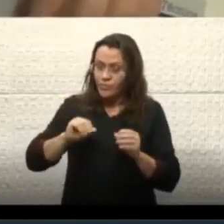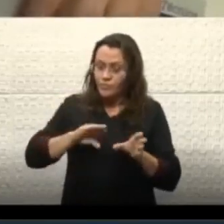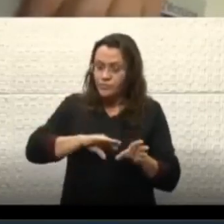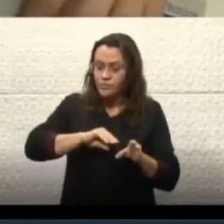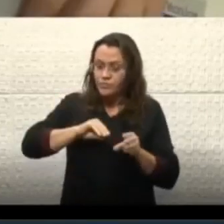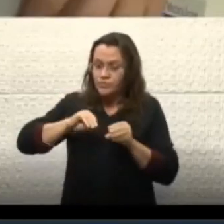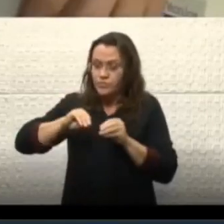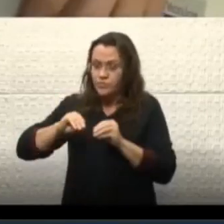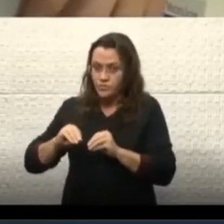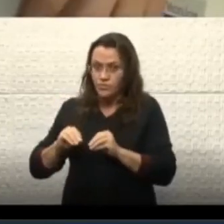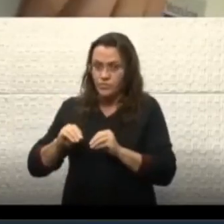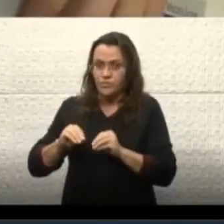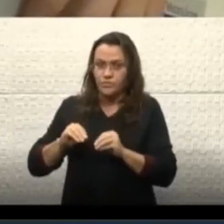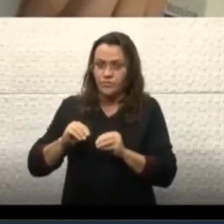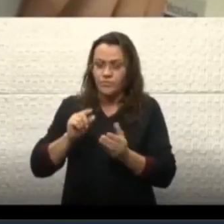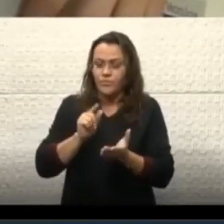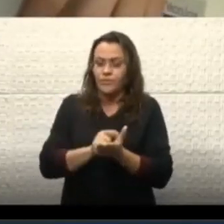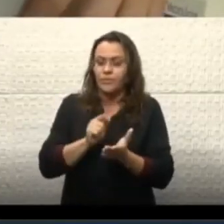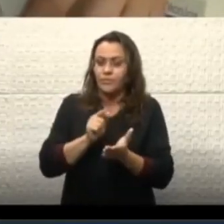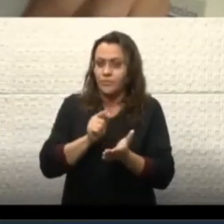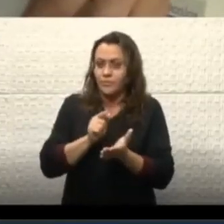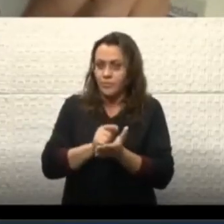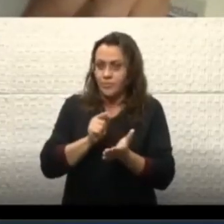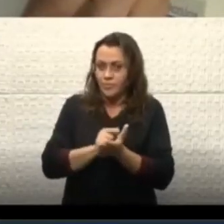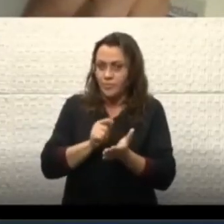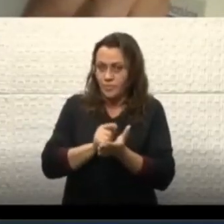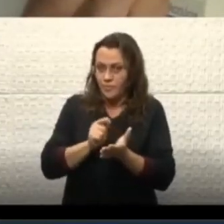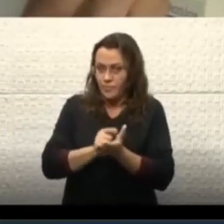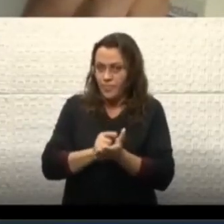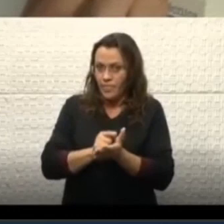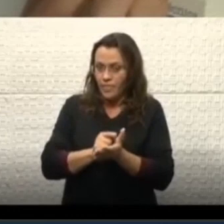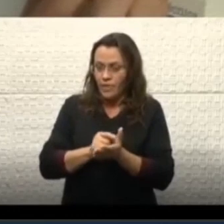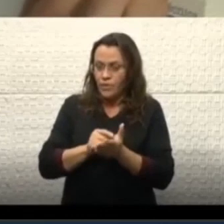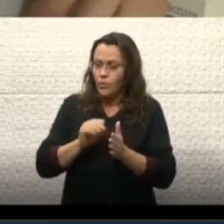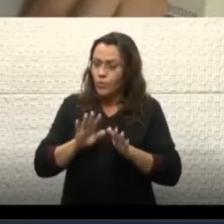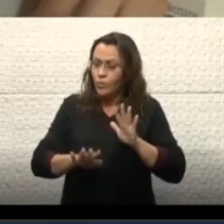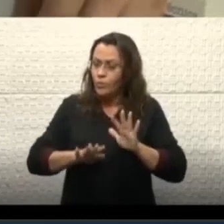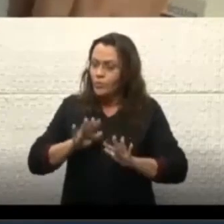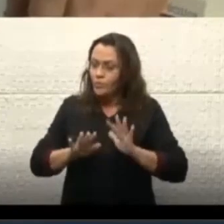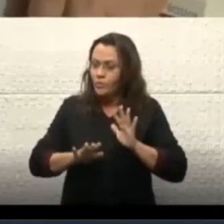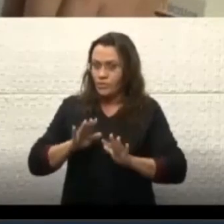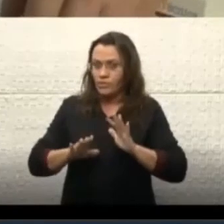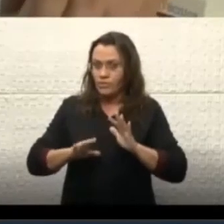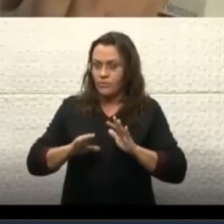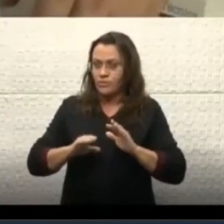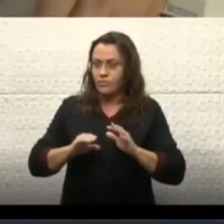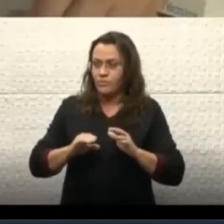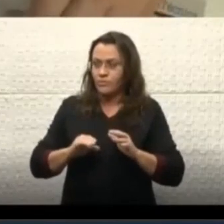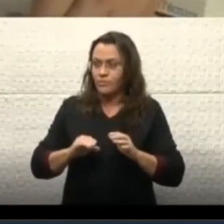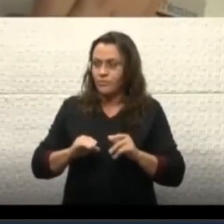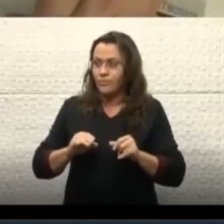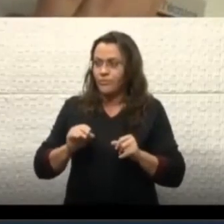para não derrubar nenhuma amostra, apesar de que, como ela está bastante úmida, ela ainda vai estar aderida ali ao papel.